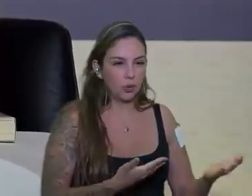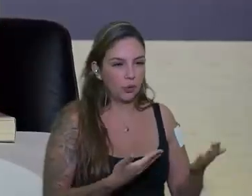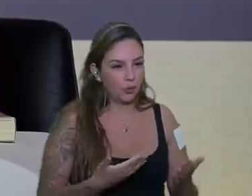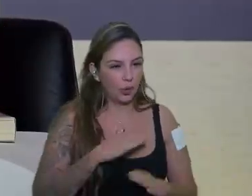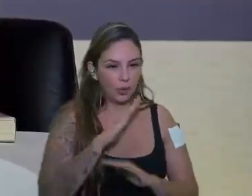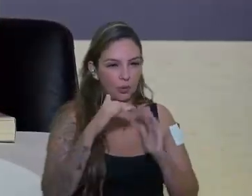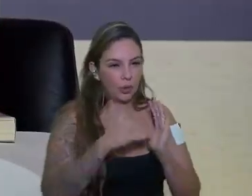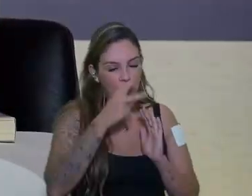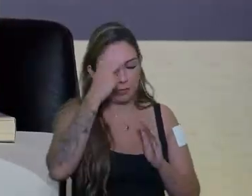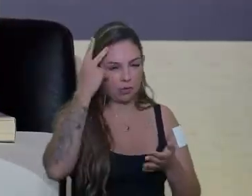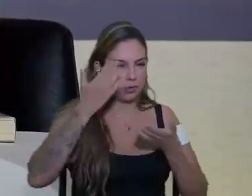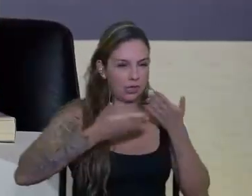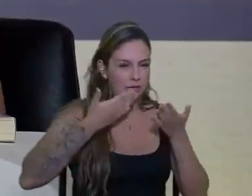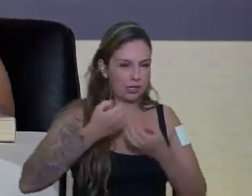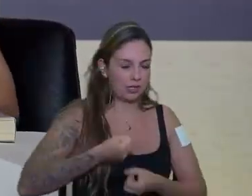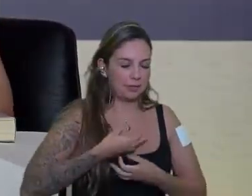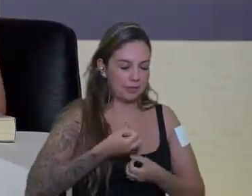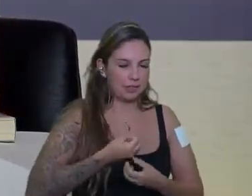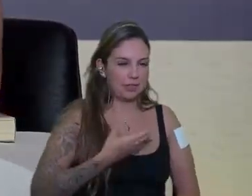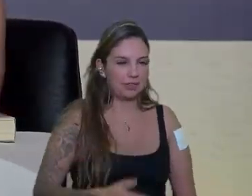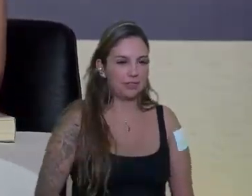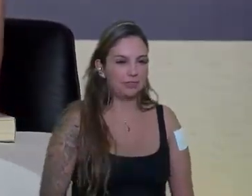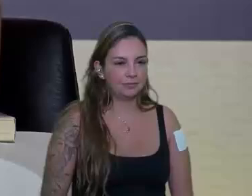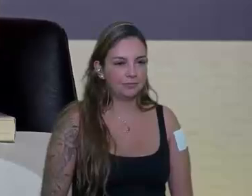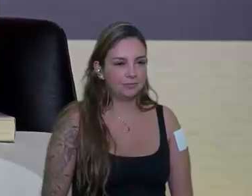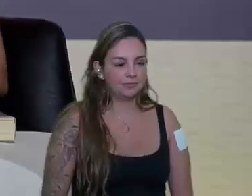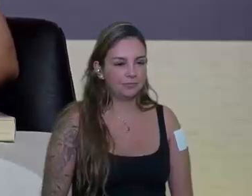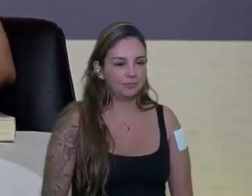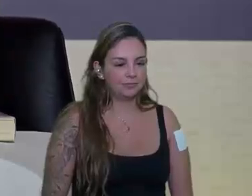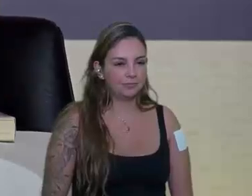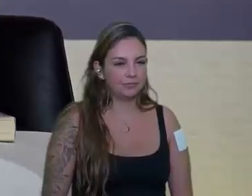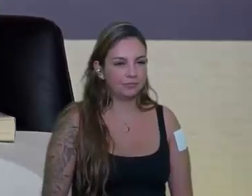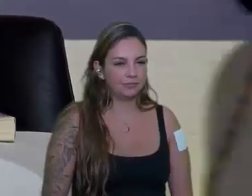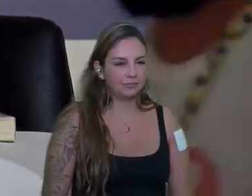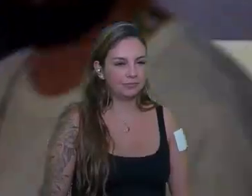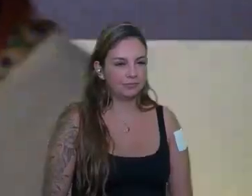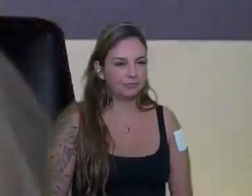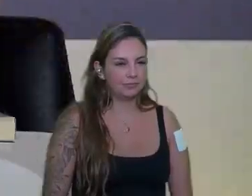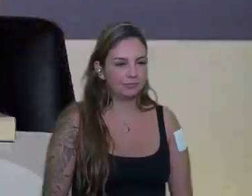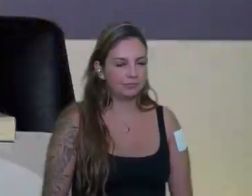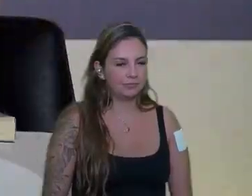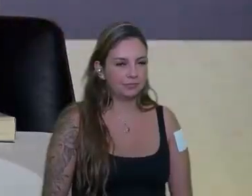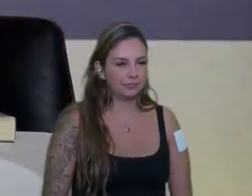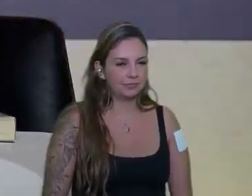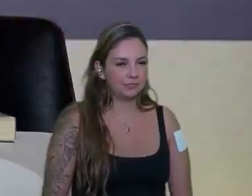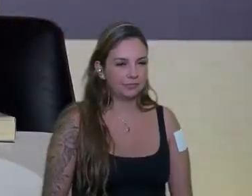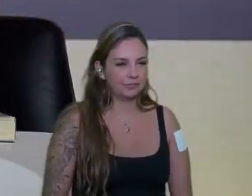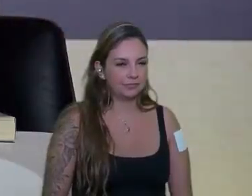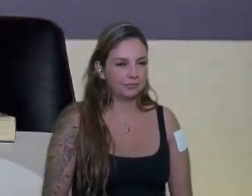convida todo mundo a uma interação com a poesia. Eu acho que o mundo tem muito uma visão da poesia